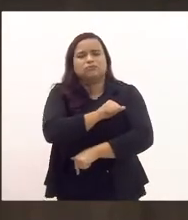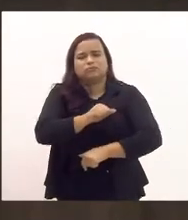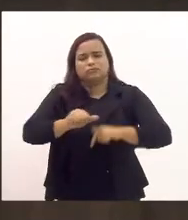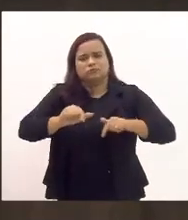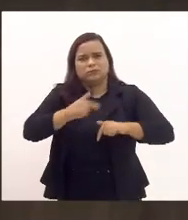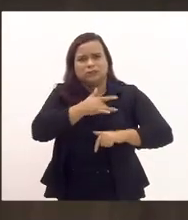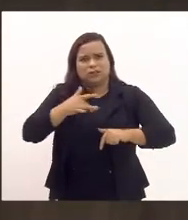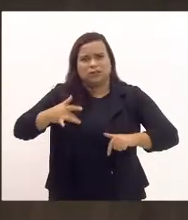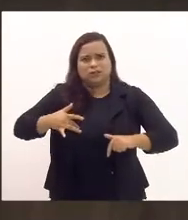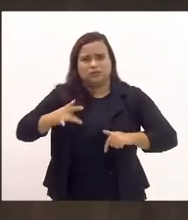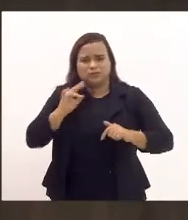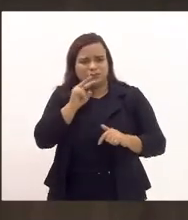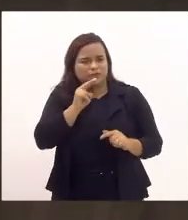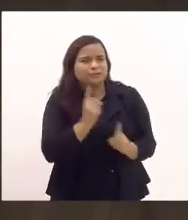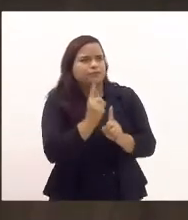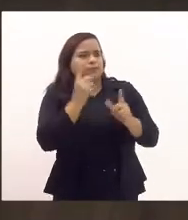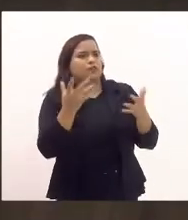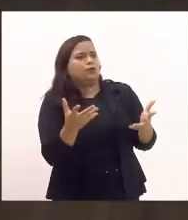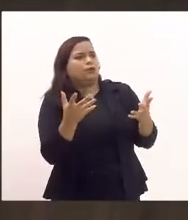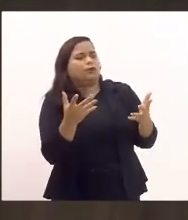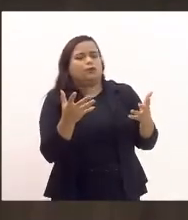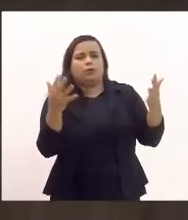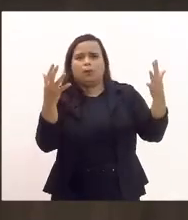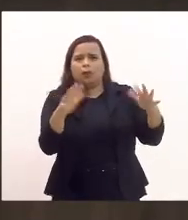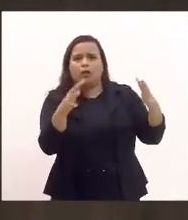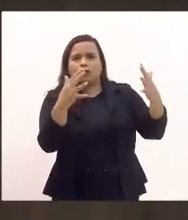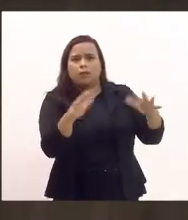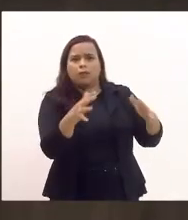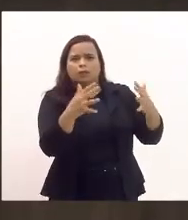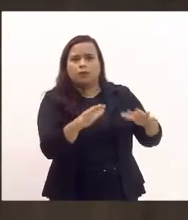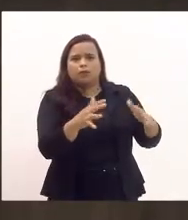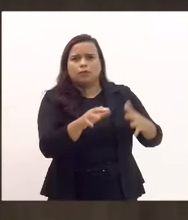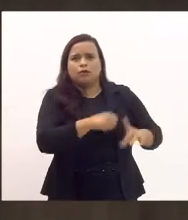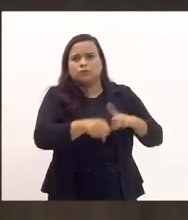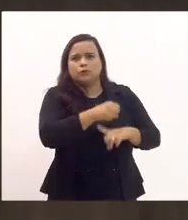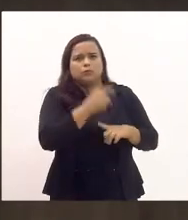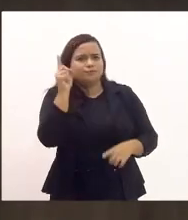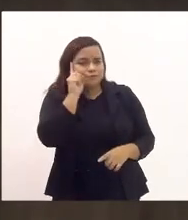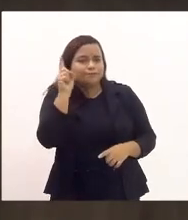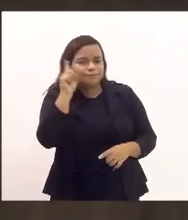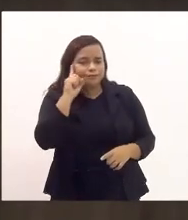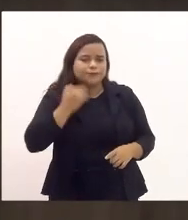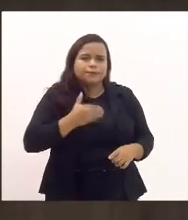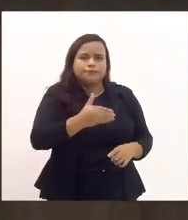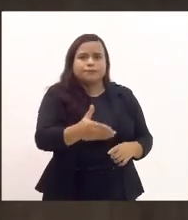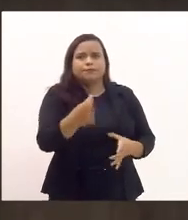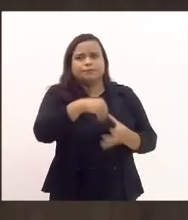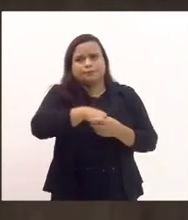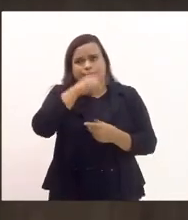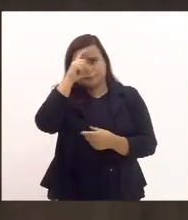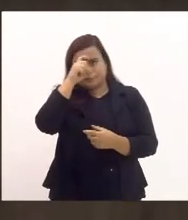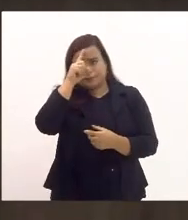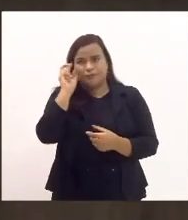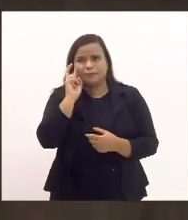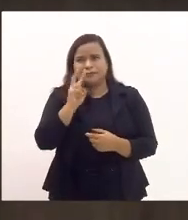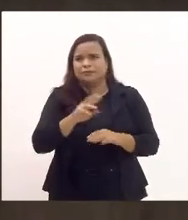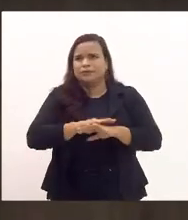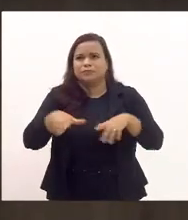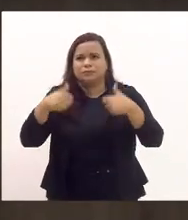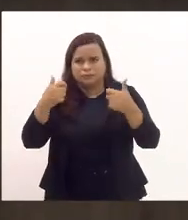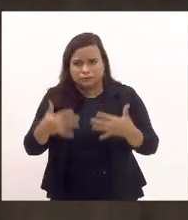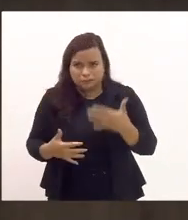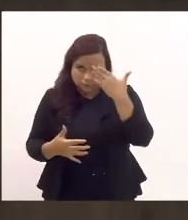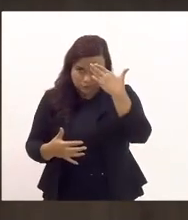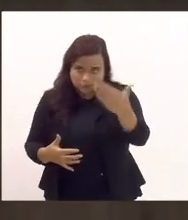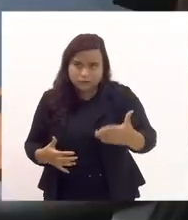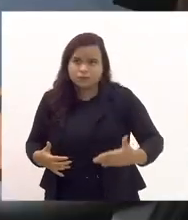a gente se depara com a degradação social Todo dia dentro dos hospitais é isso que eu queria